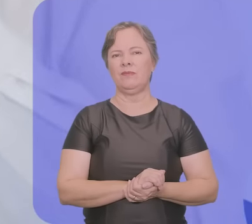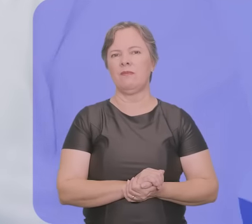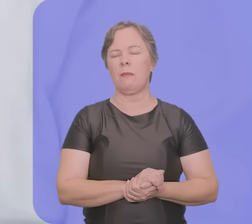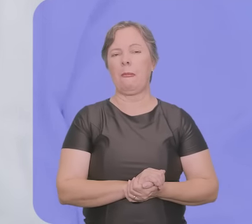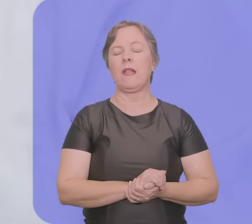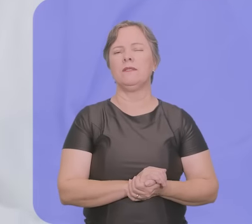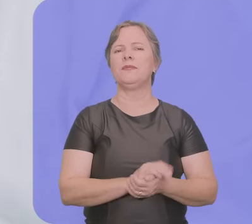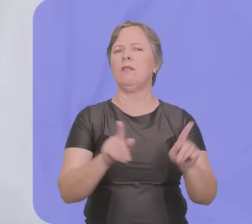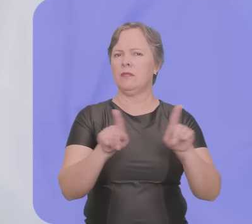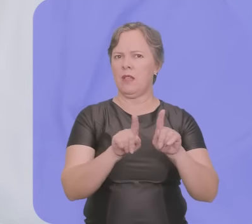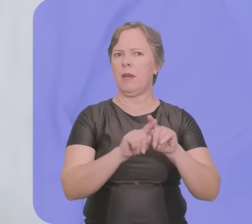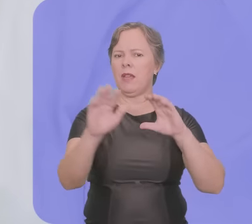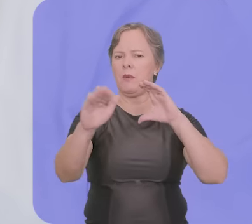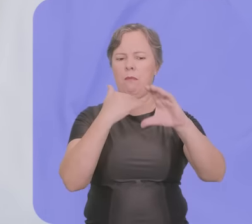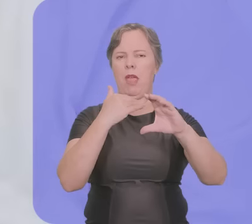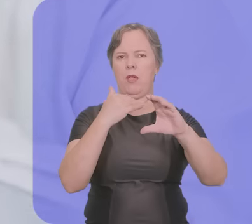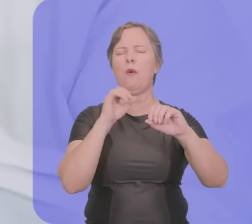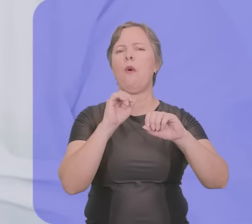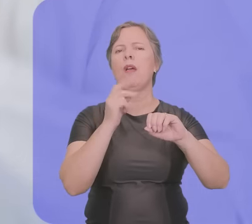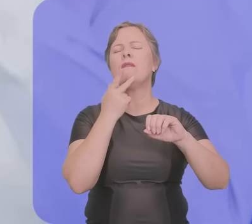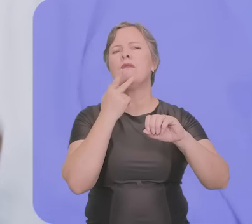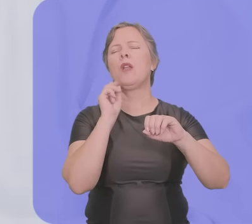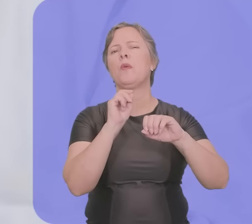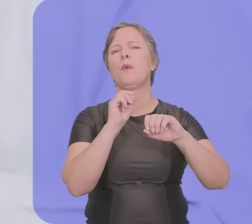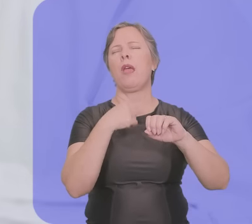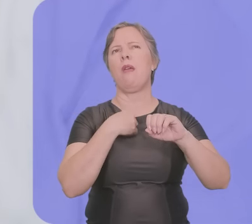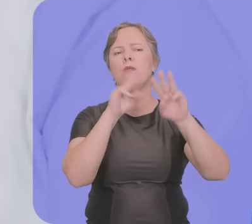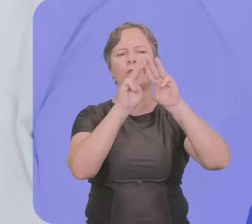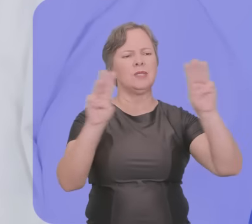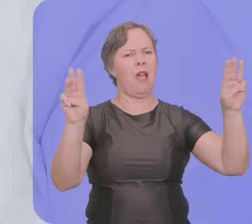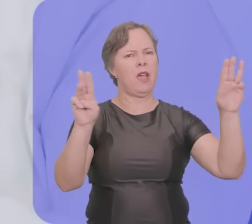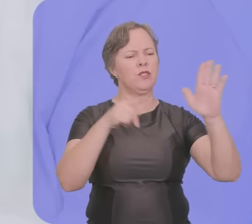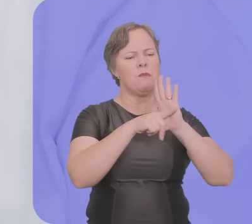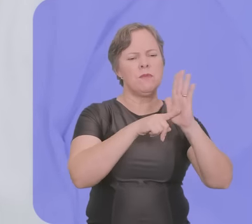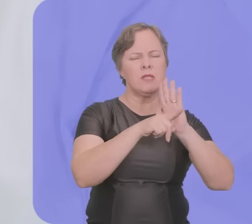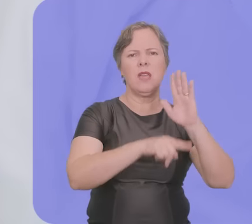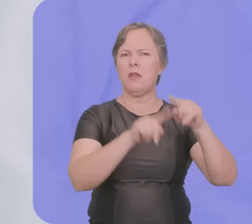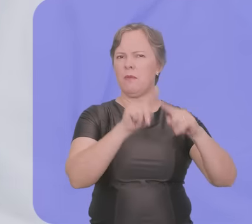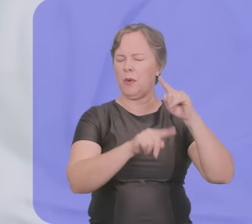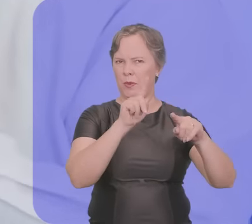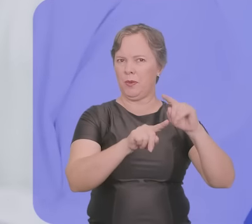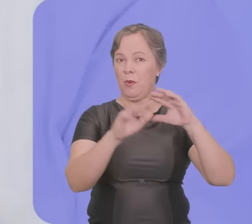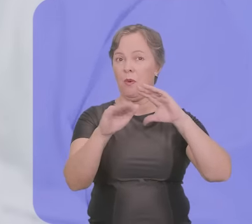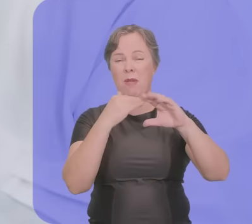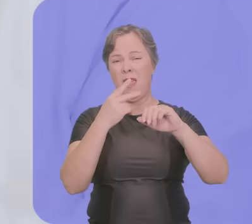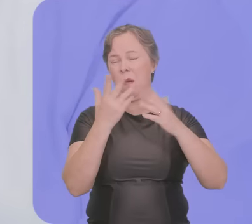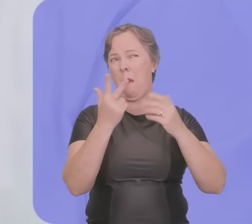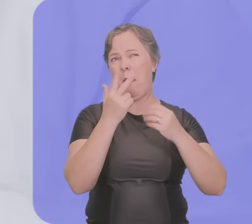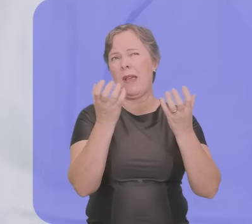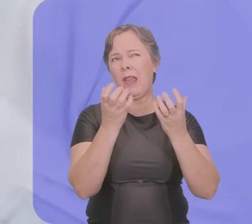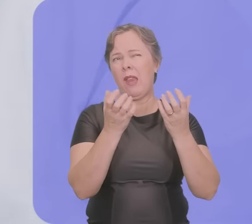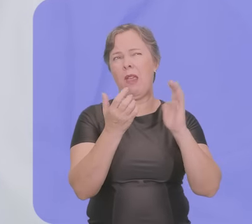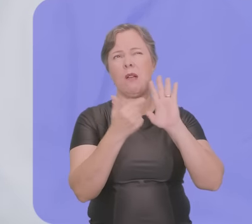um e-mail, né, falando sobre um produto. O e-mail tentava ser muito próximo de mim, né, mostrando que